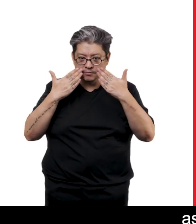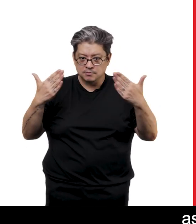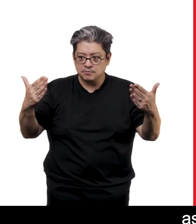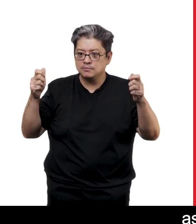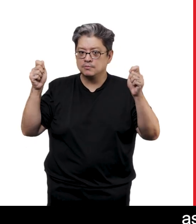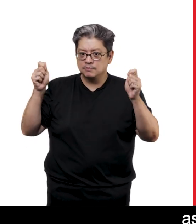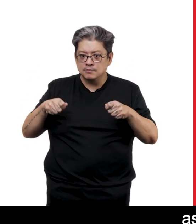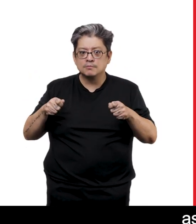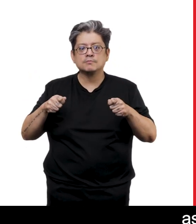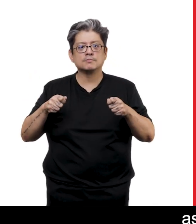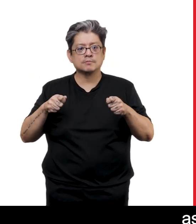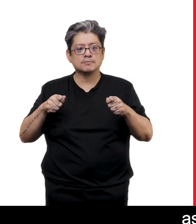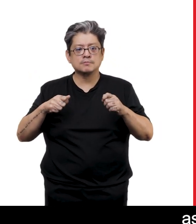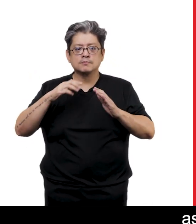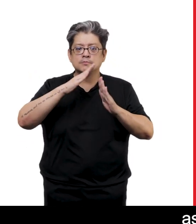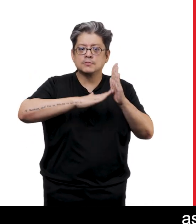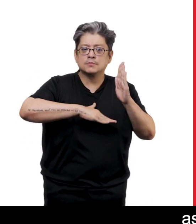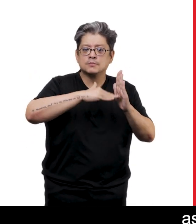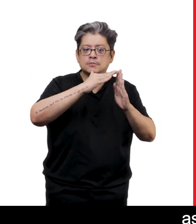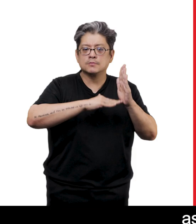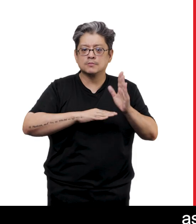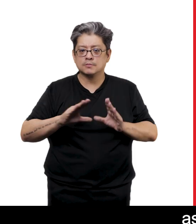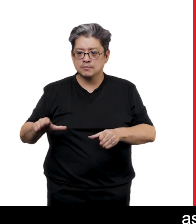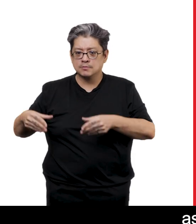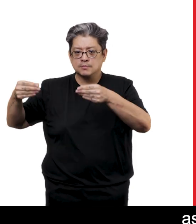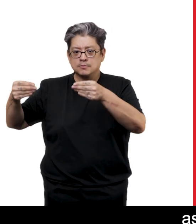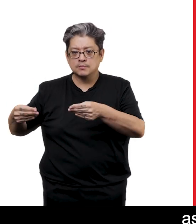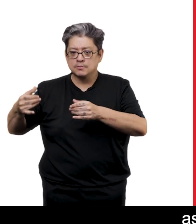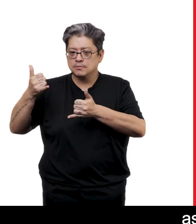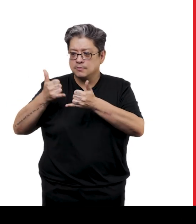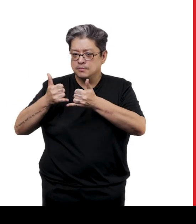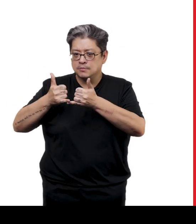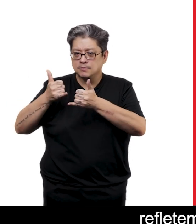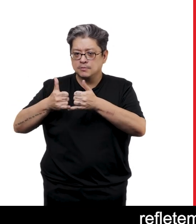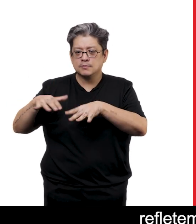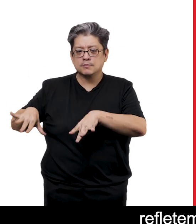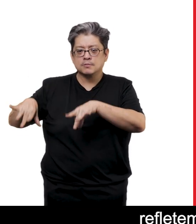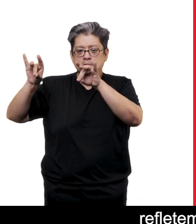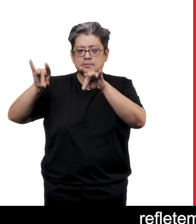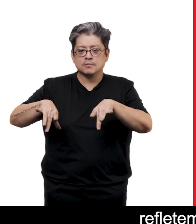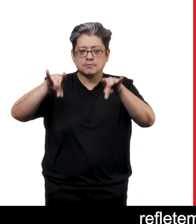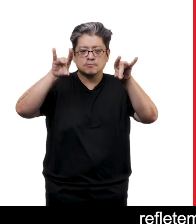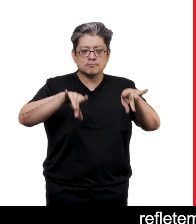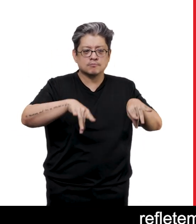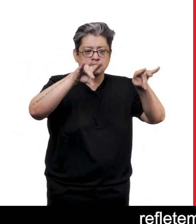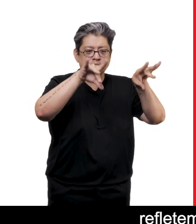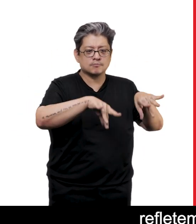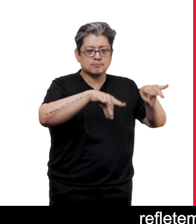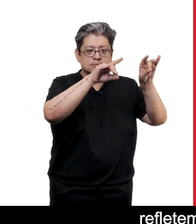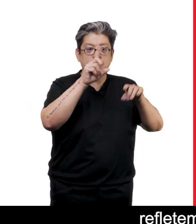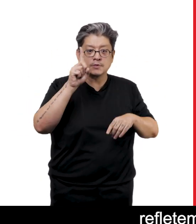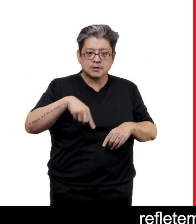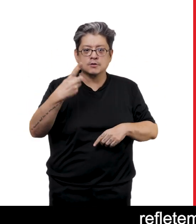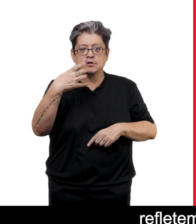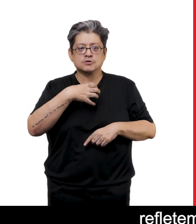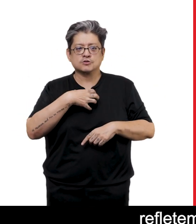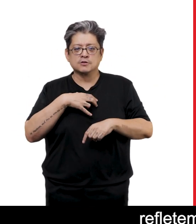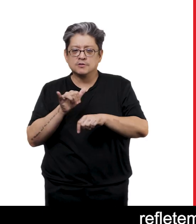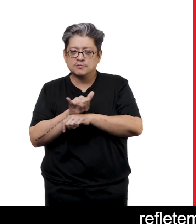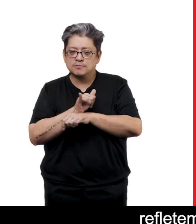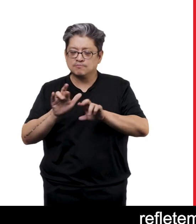as pinturas aparecem suspensas em finos suportes metálicos, refletem a forma inovadora de